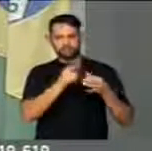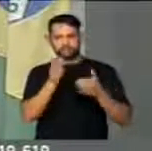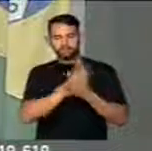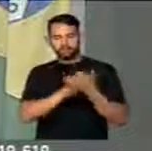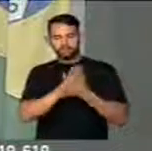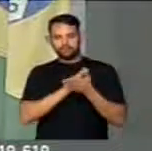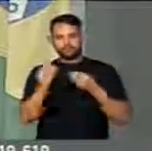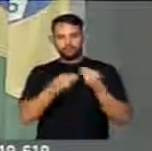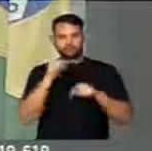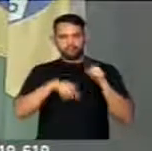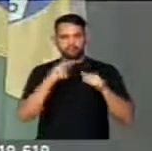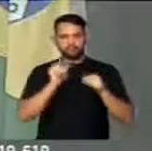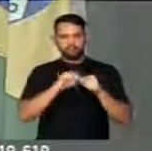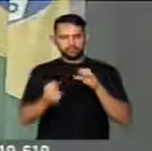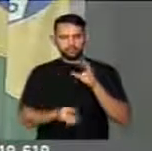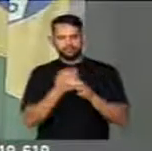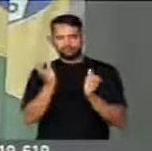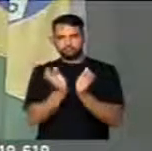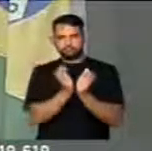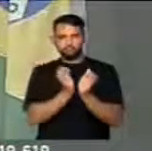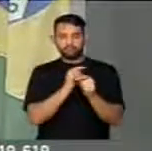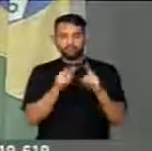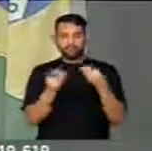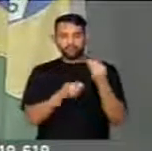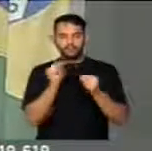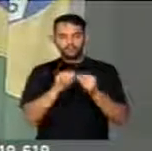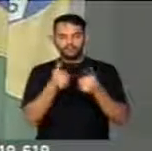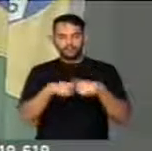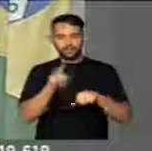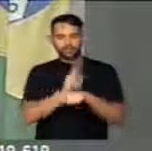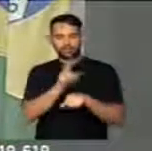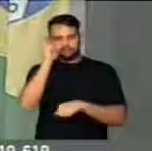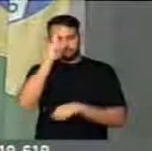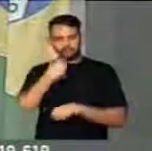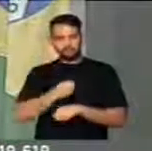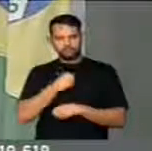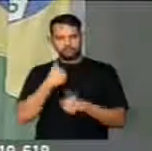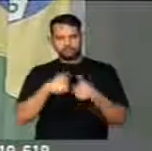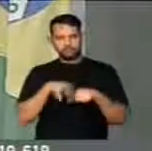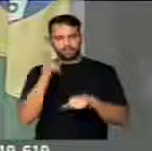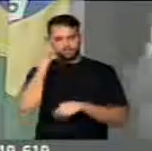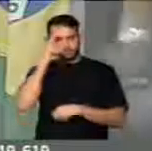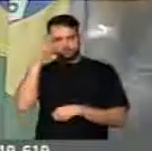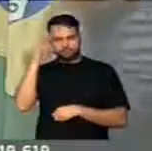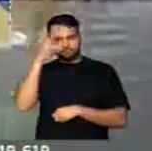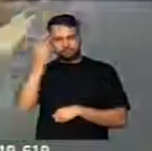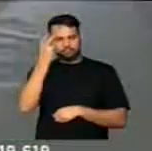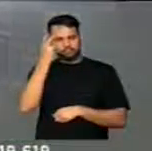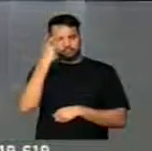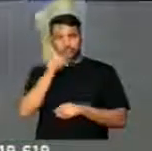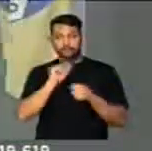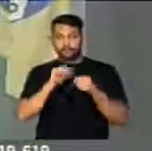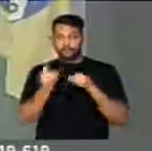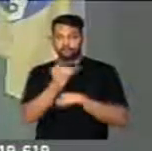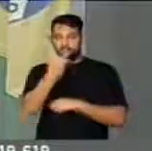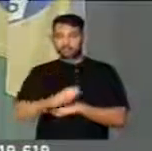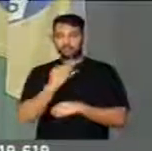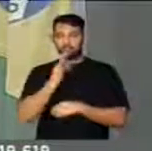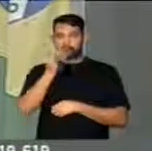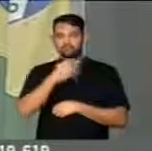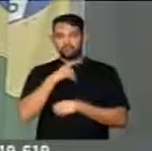e acertado entre as lideranças da Câmara e as lideranças militares, em pedido da sua Excelência o Presidente da